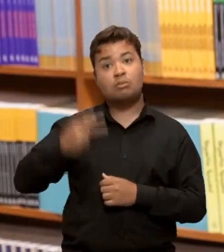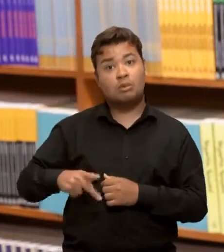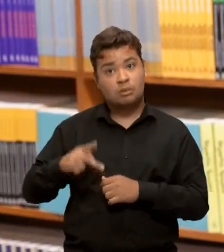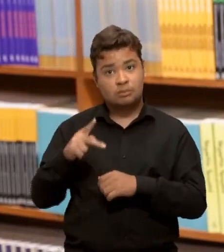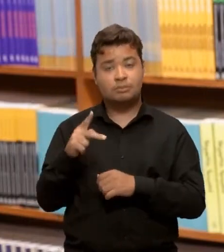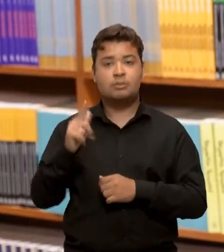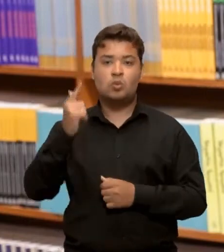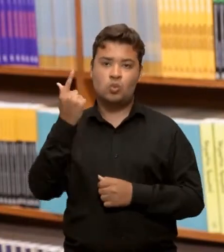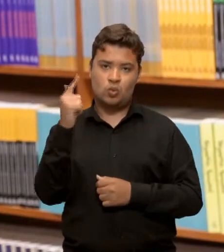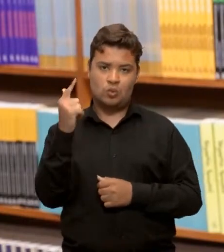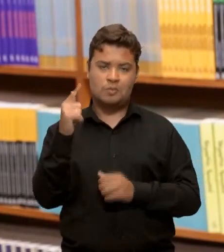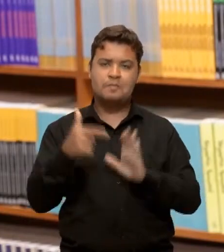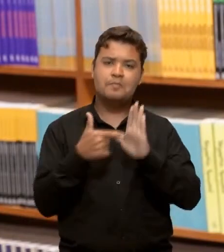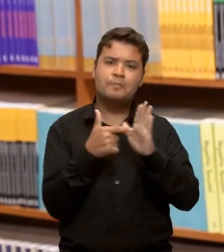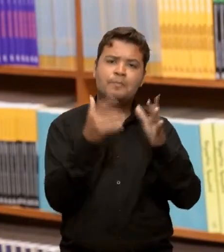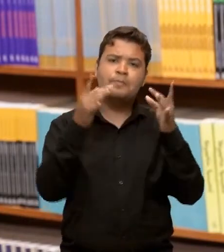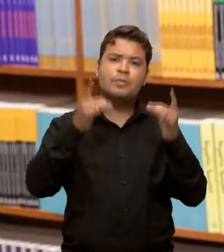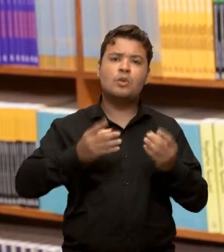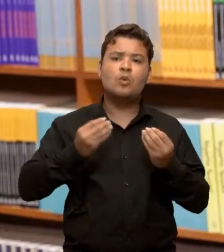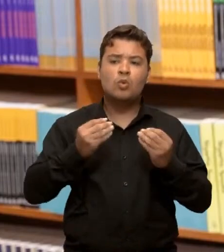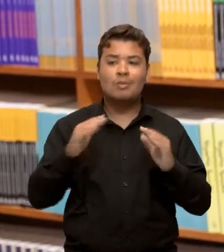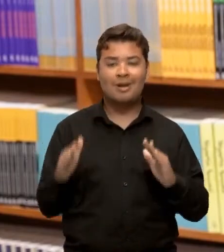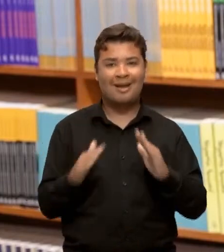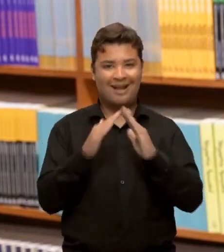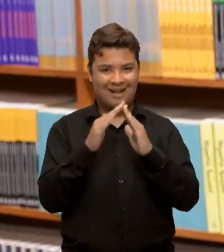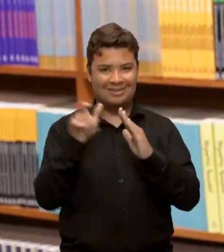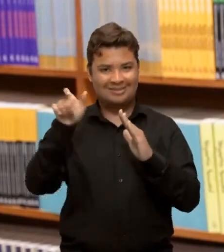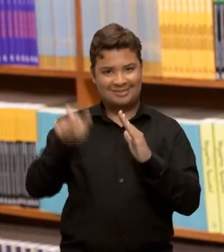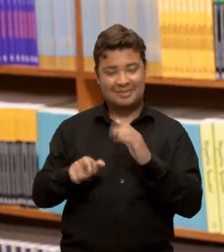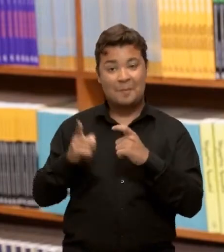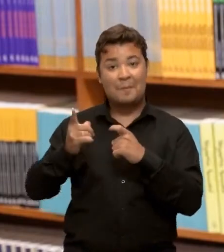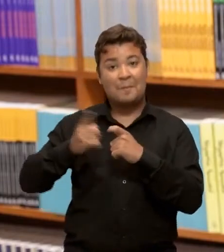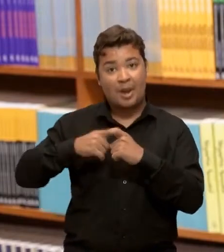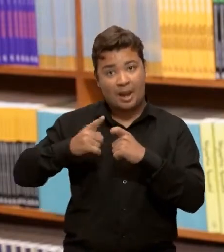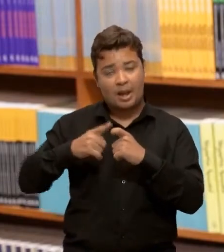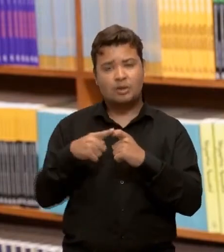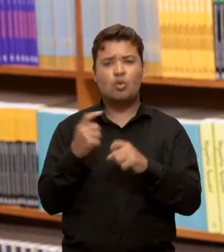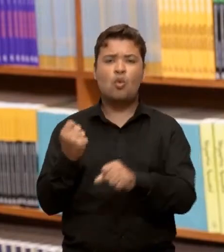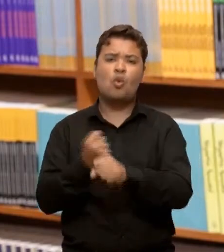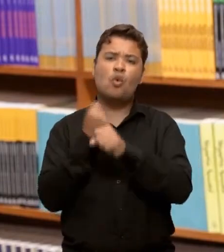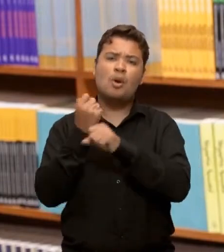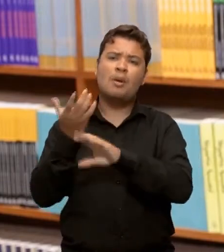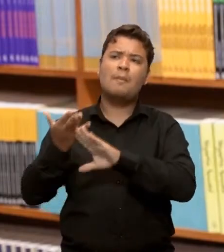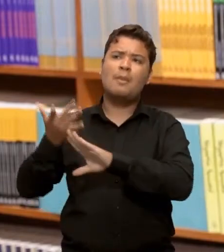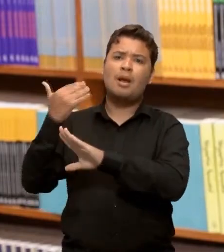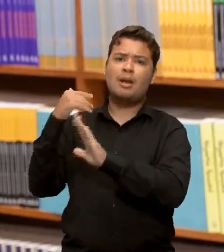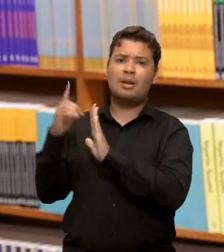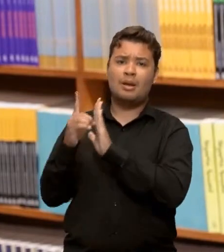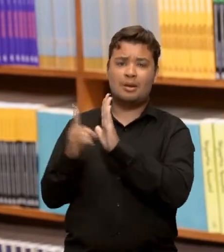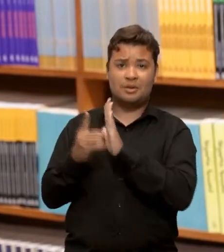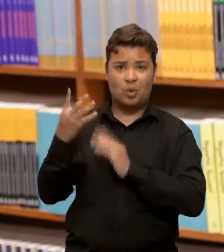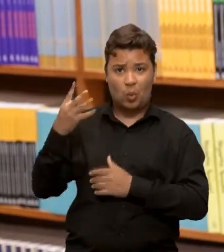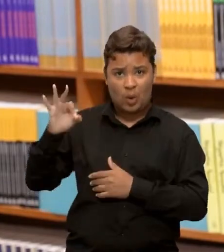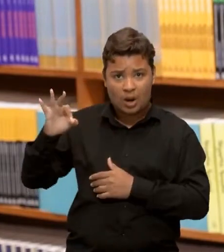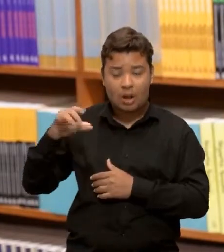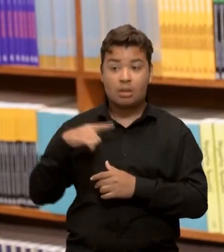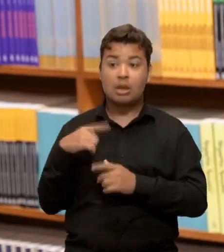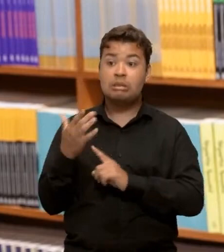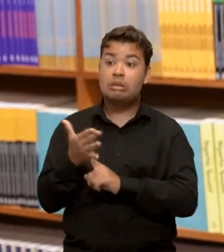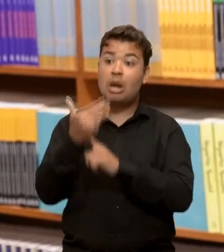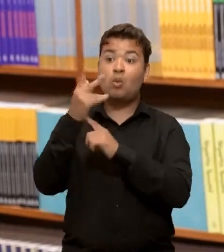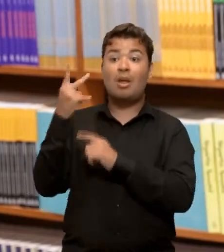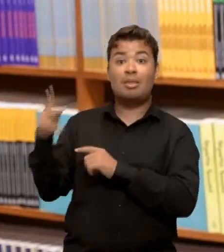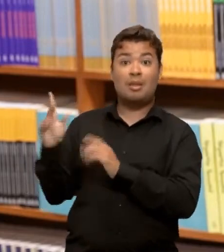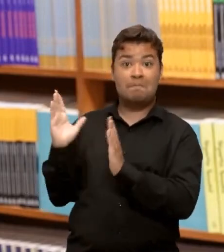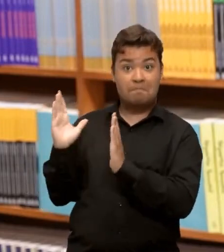Ele mostra detalhes da Casa do Médico construída nos anos 40, com tecnologia e inovações da época,